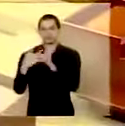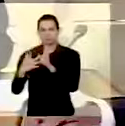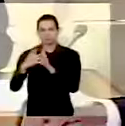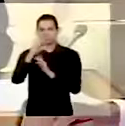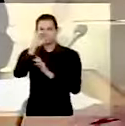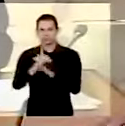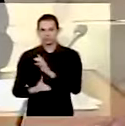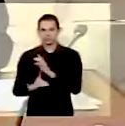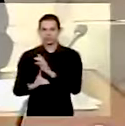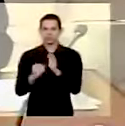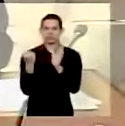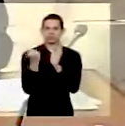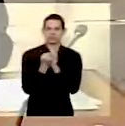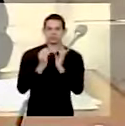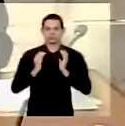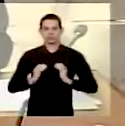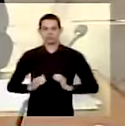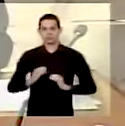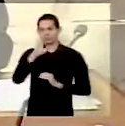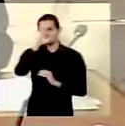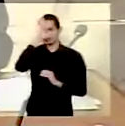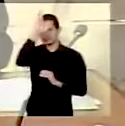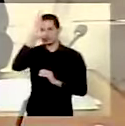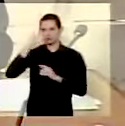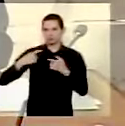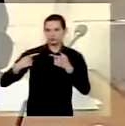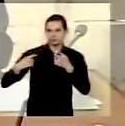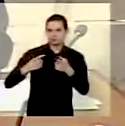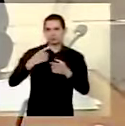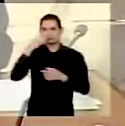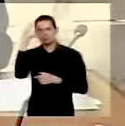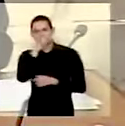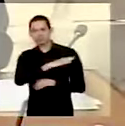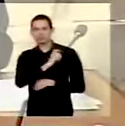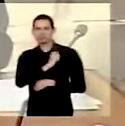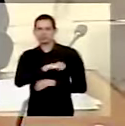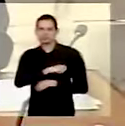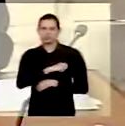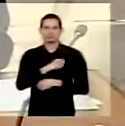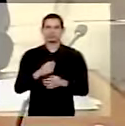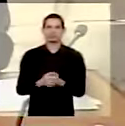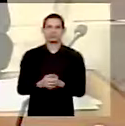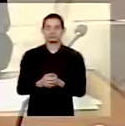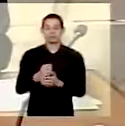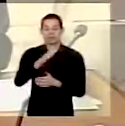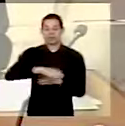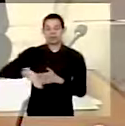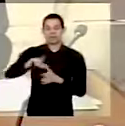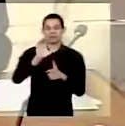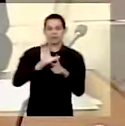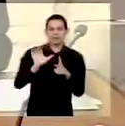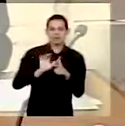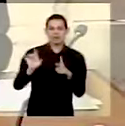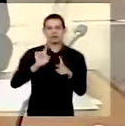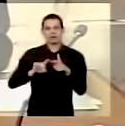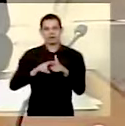sem o qual há de predominar a barbárie das tiranias e dos extremismos. Em meio às crises